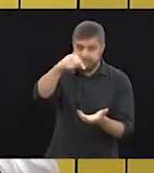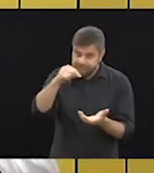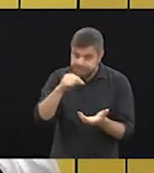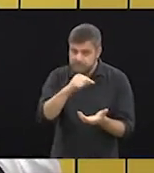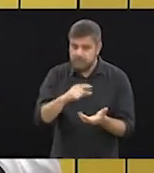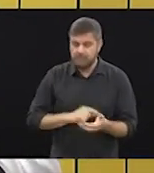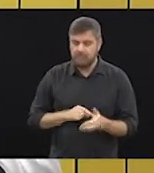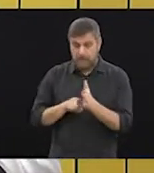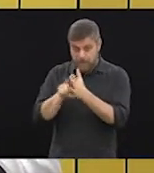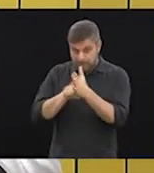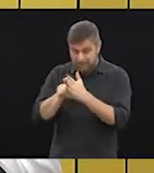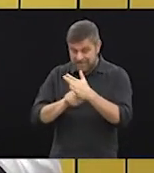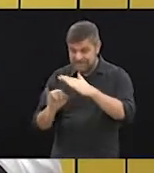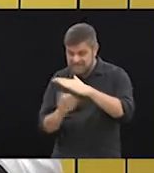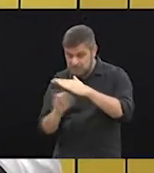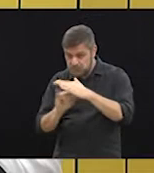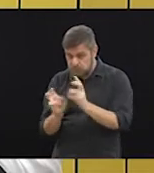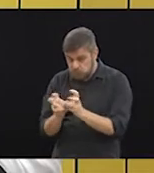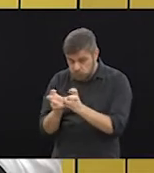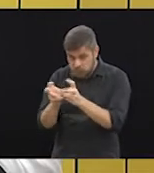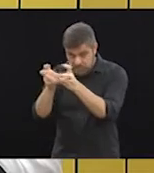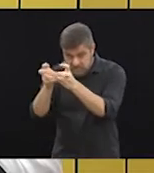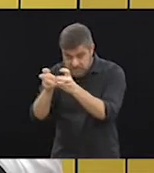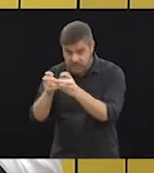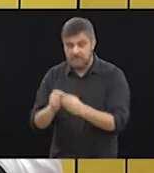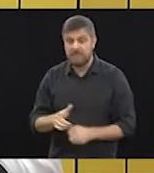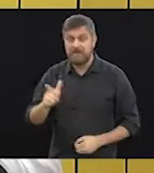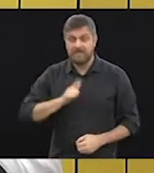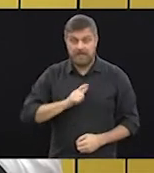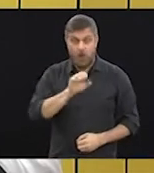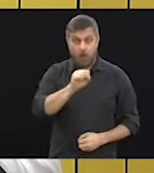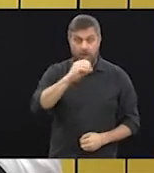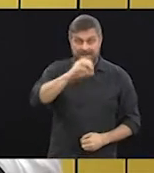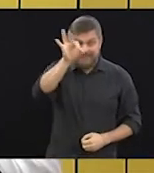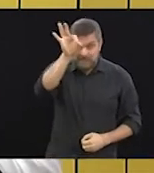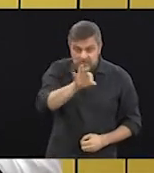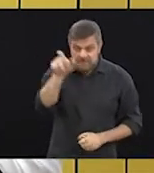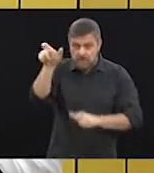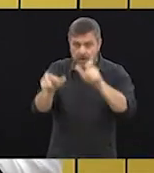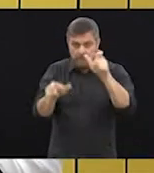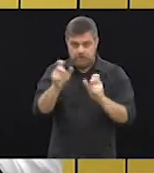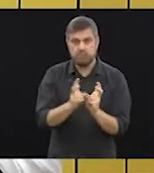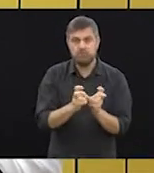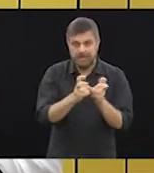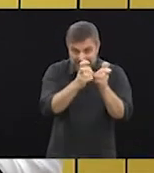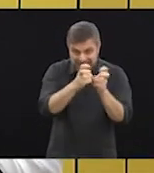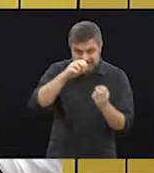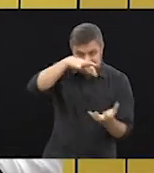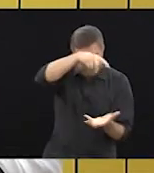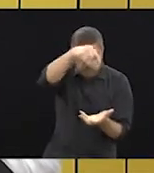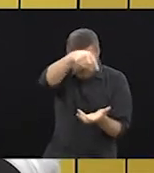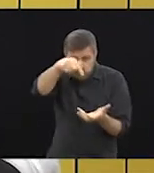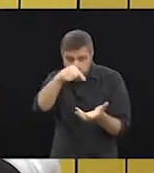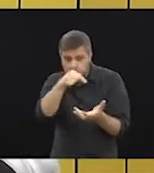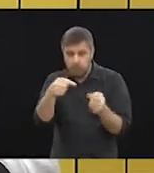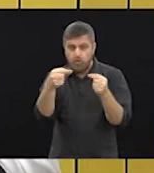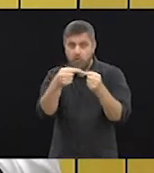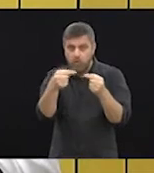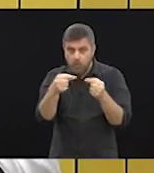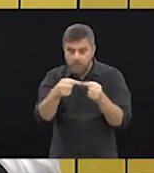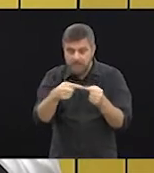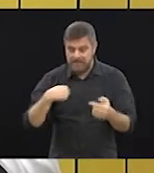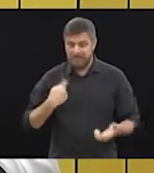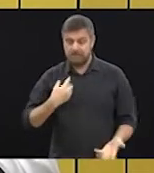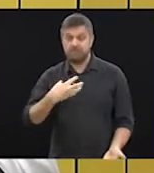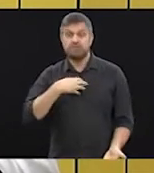mundo. Segundo estimativas do INCA, o Instituto Nacional do Câncer, 80% dos casos de câncer no planeta estão